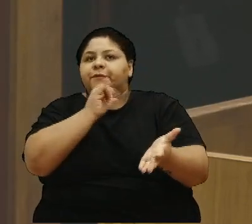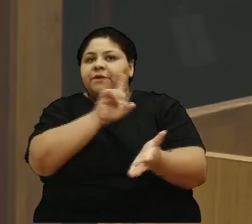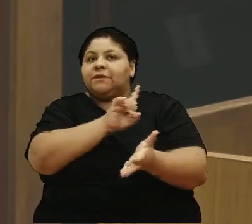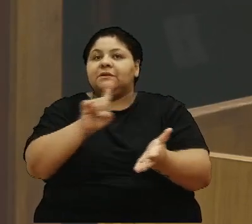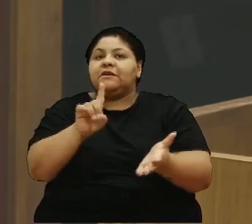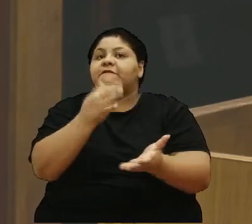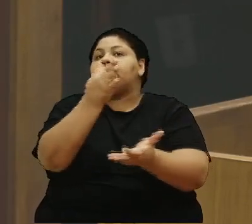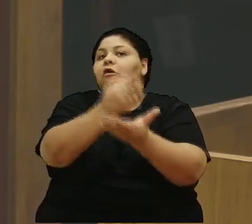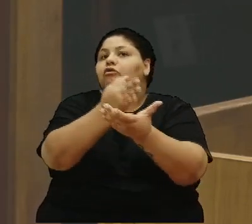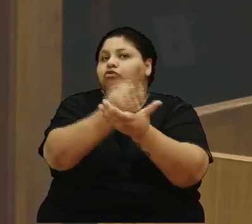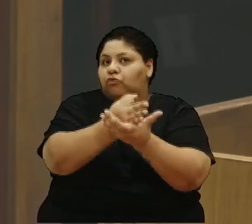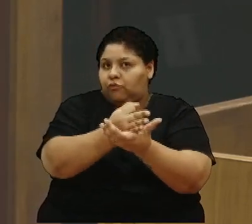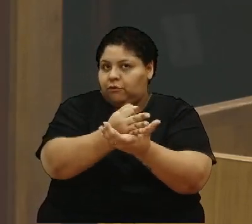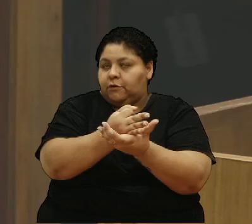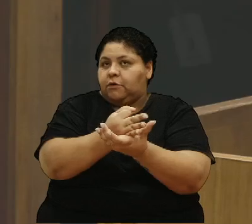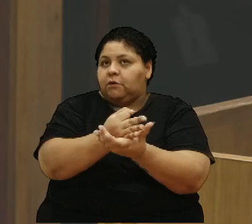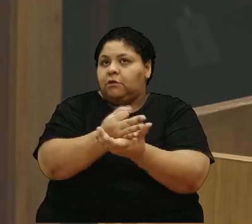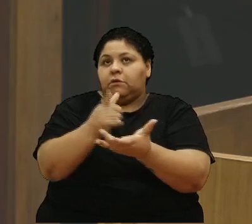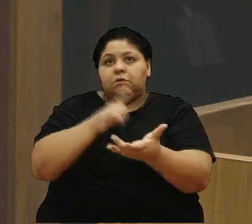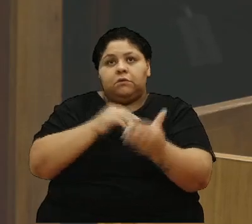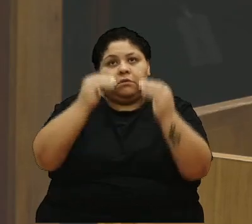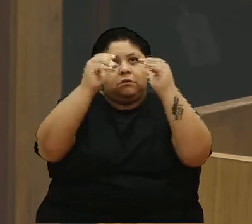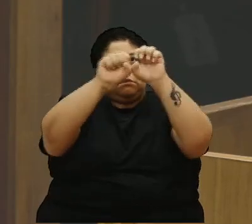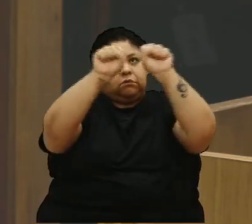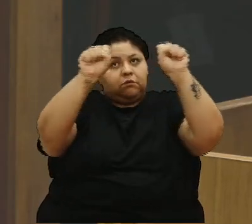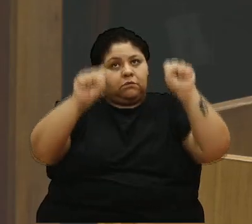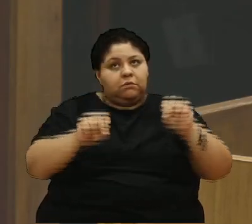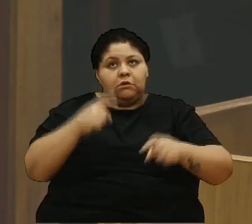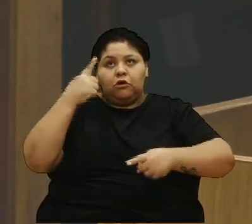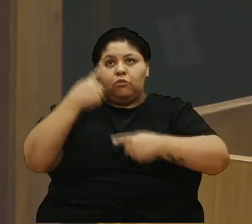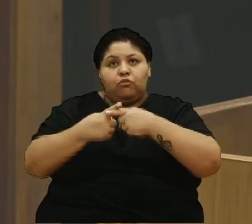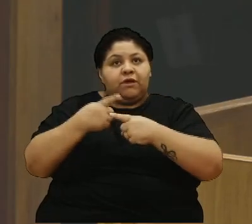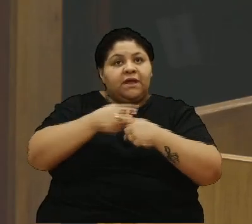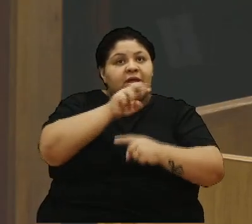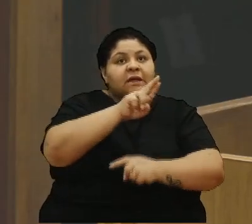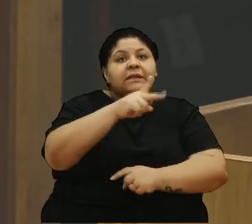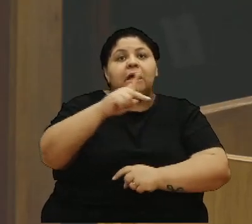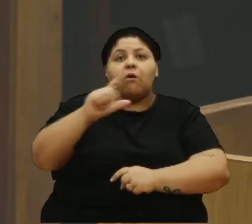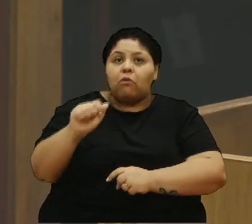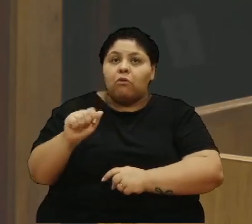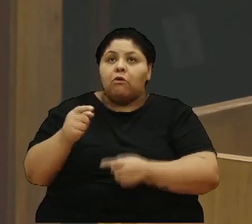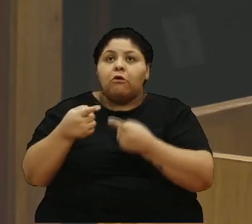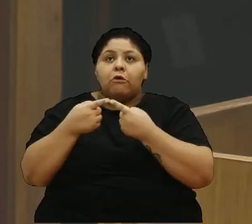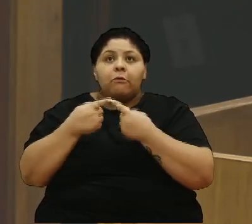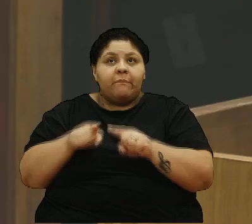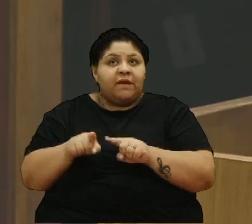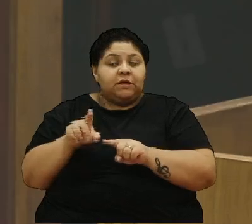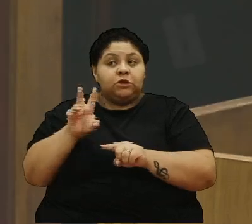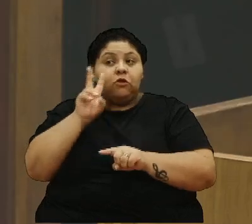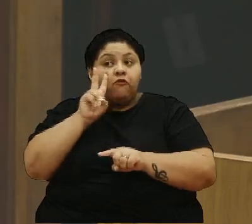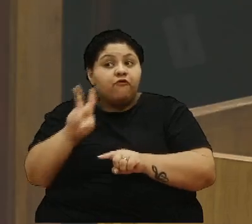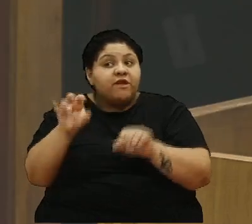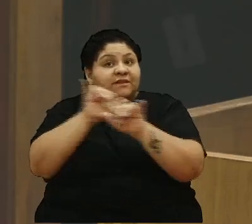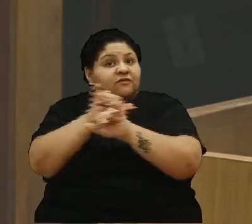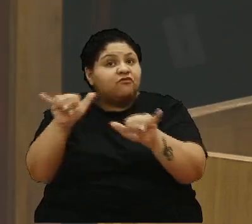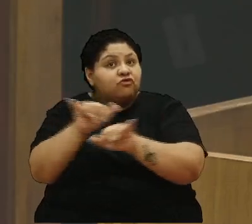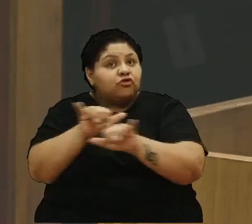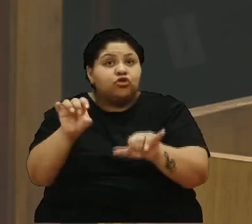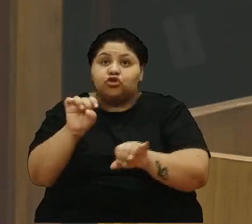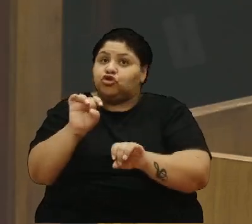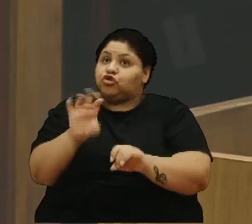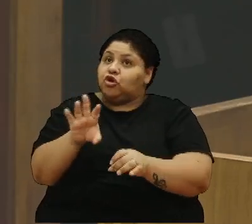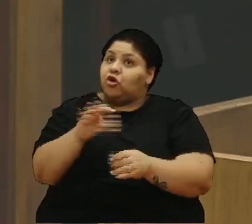foi. Se nós temos um sistema integrado, nós dizemos, bom, ele não foi porque ele foi na UPA. Mas eu não ouvi esse dado, só ouvi da